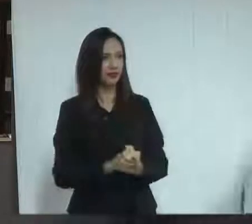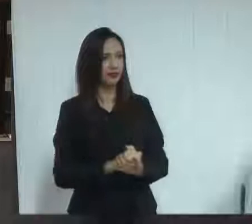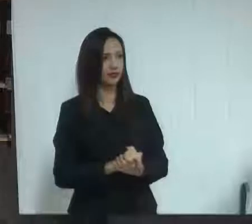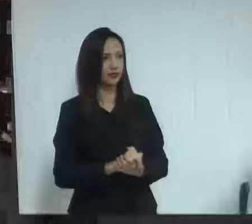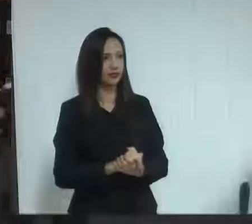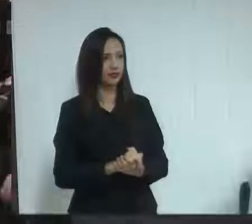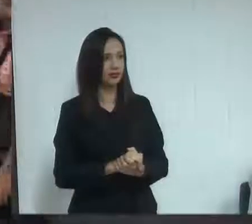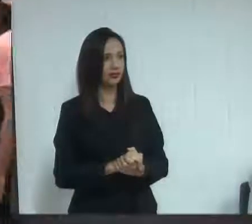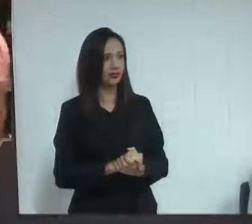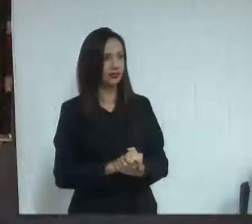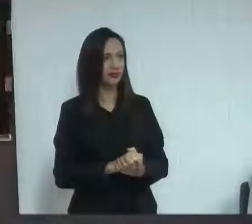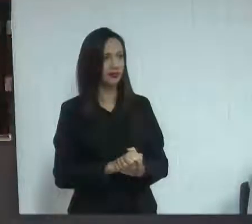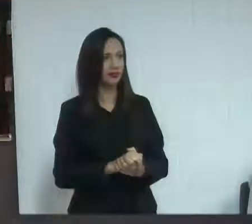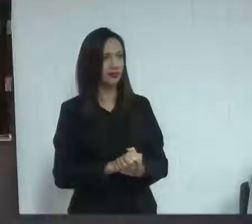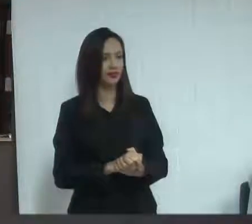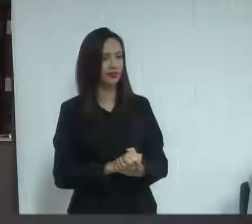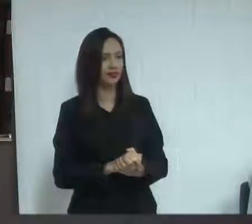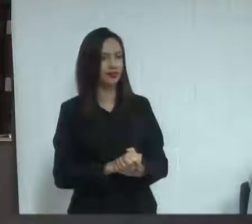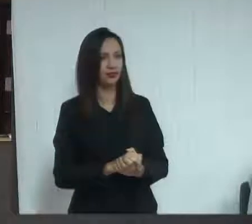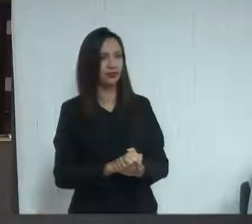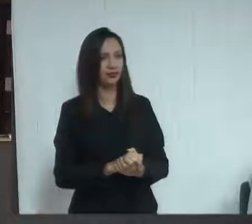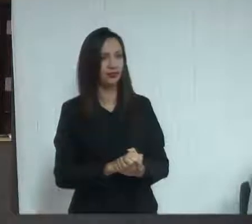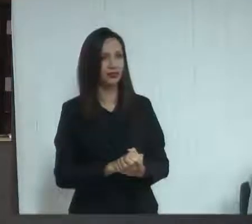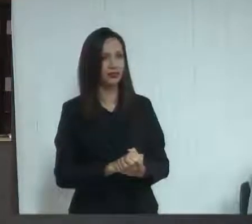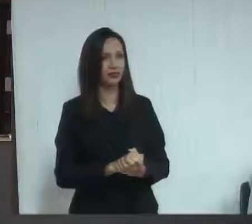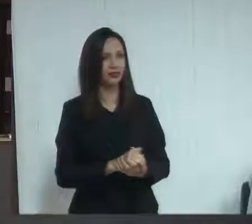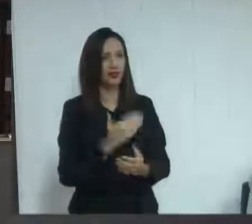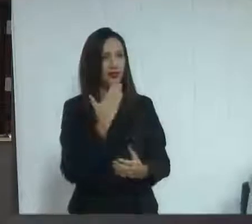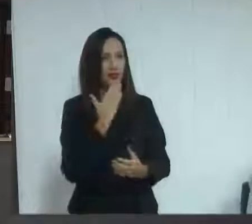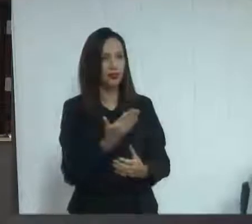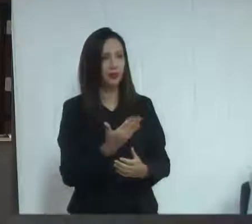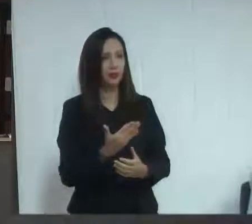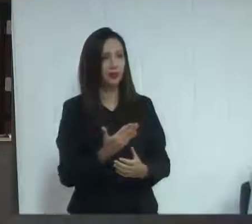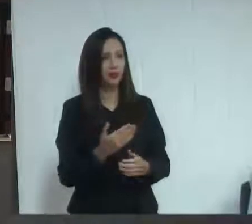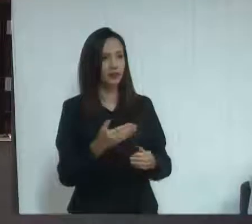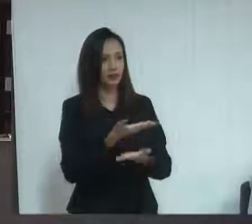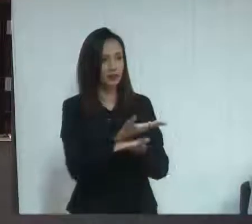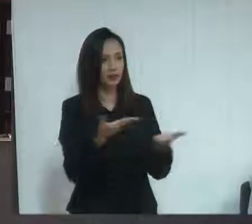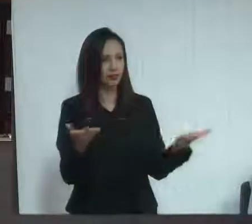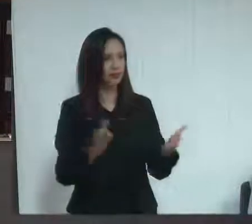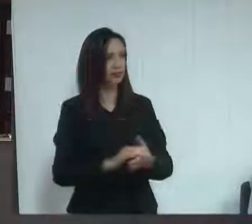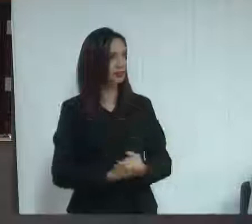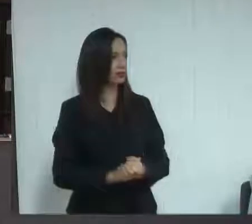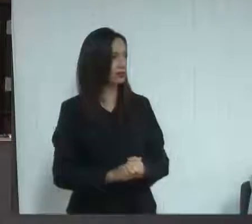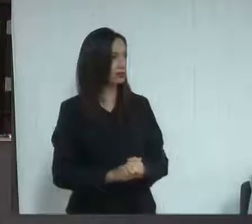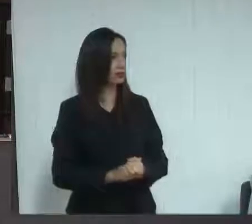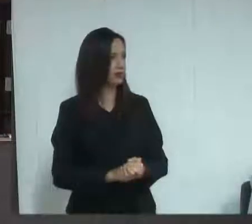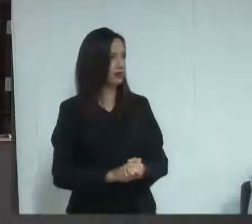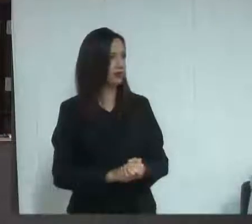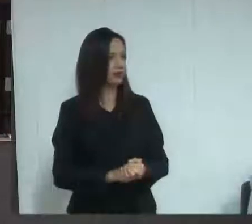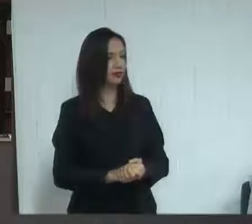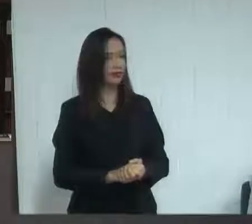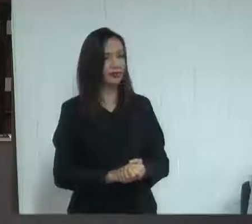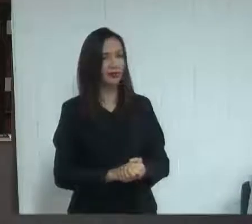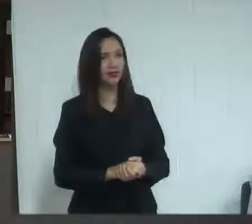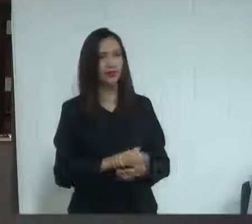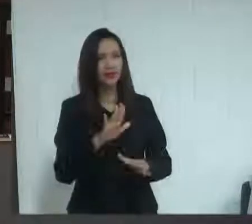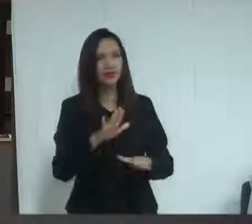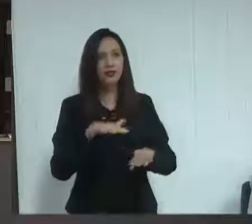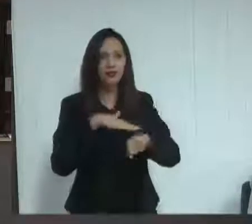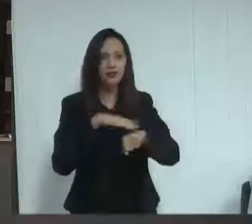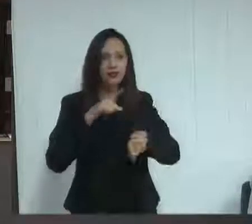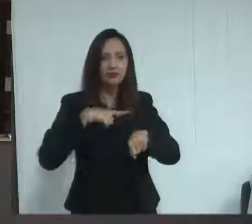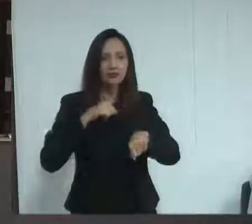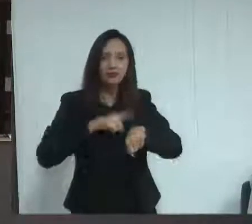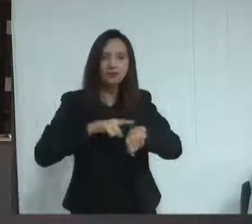Hoje só é imoral, hein? É imoral! Pessoal, eu peço, por gentileza, que na fala do vereador, por favor, o